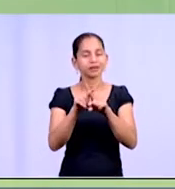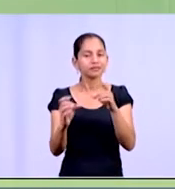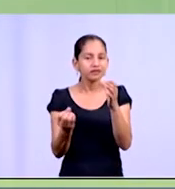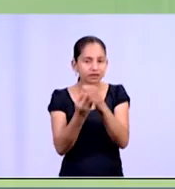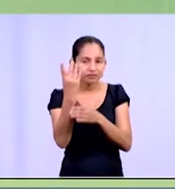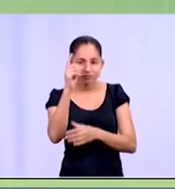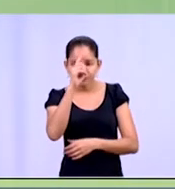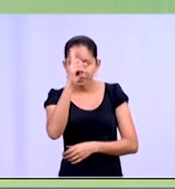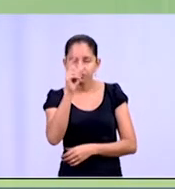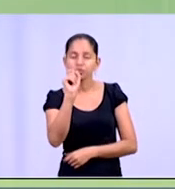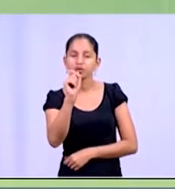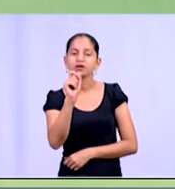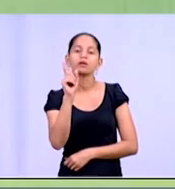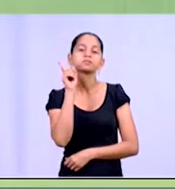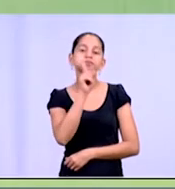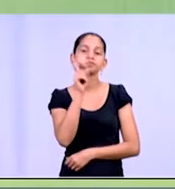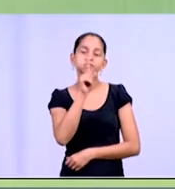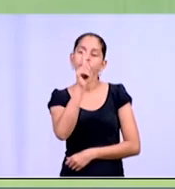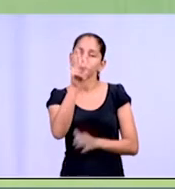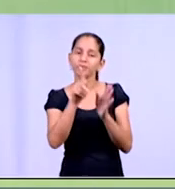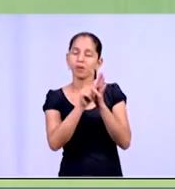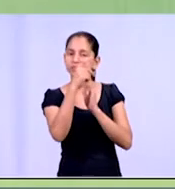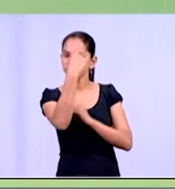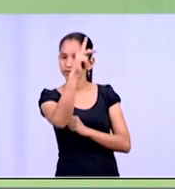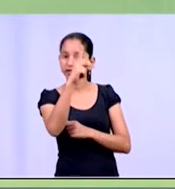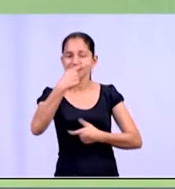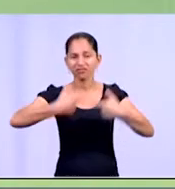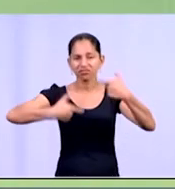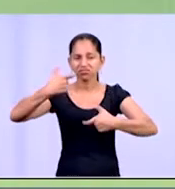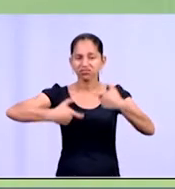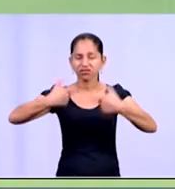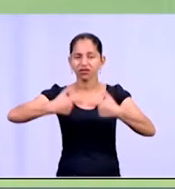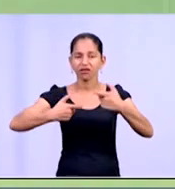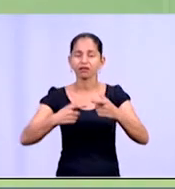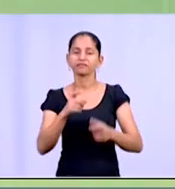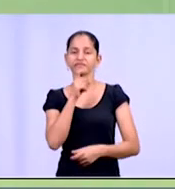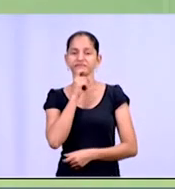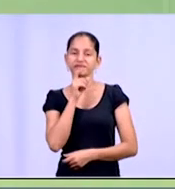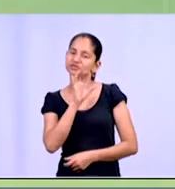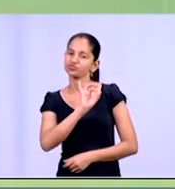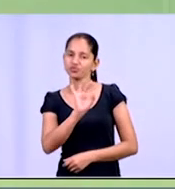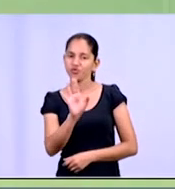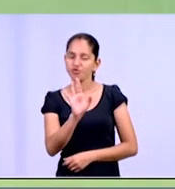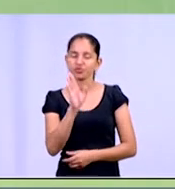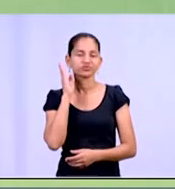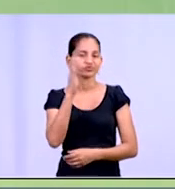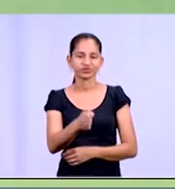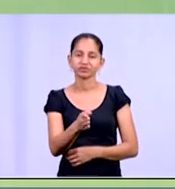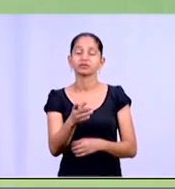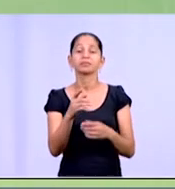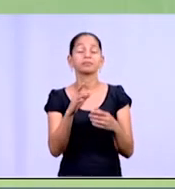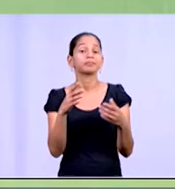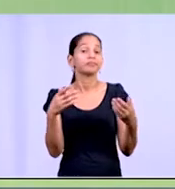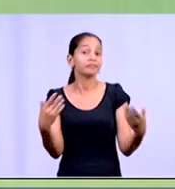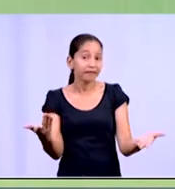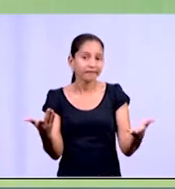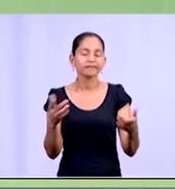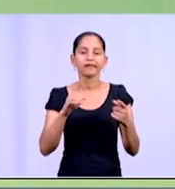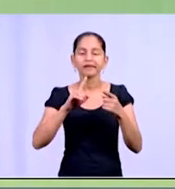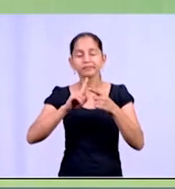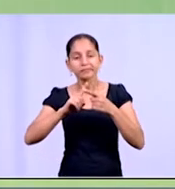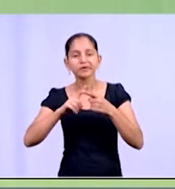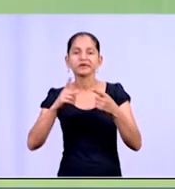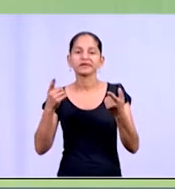Defesa dos Estados Unidos, especificamente para a Guerra Fria, como tinha falado, mas a grande sacada dele é que foi uma